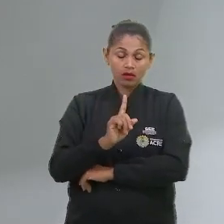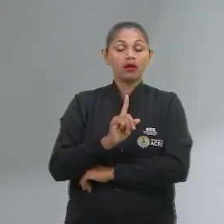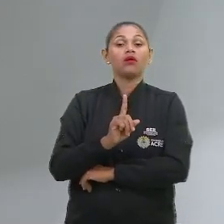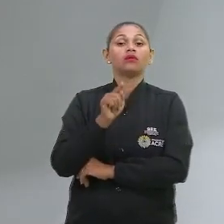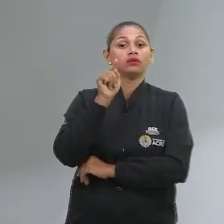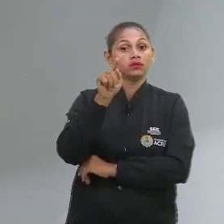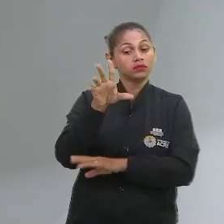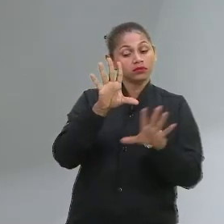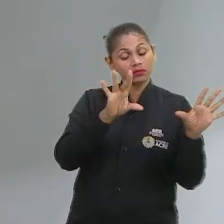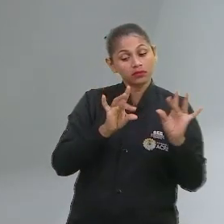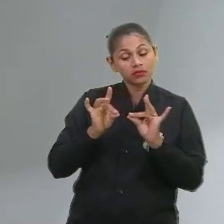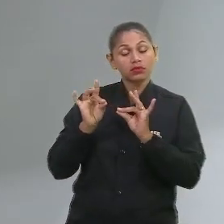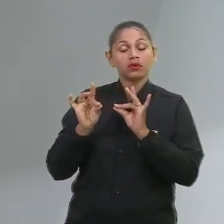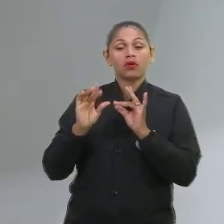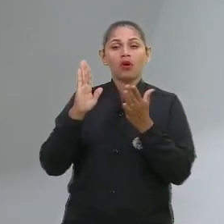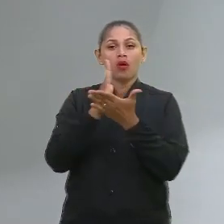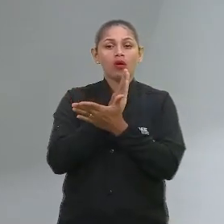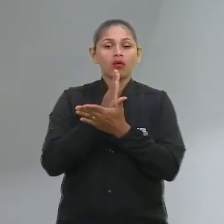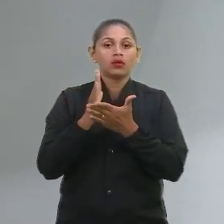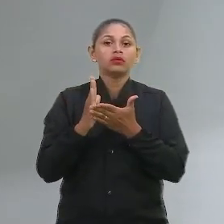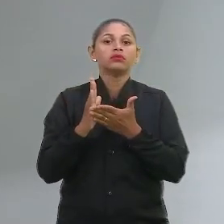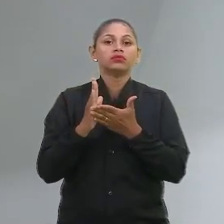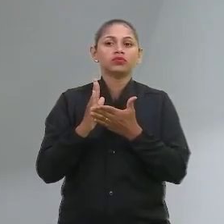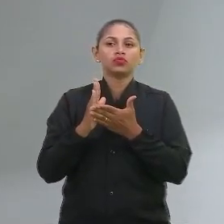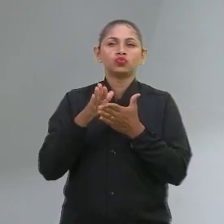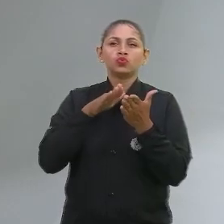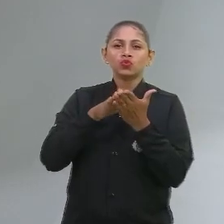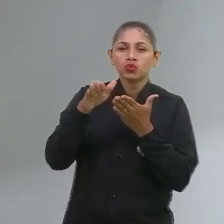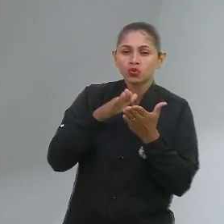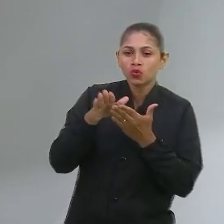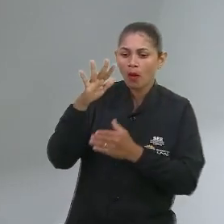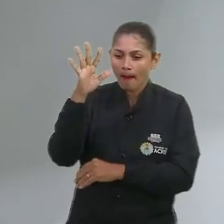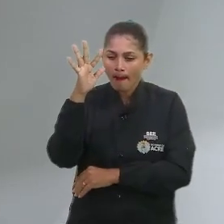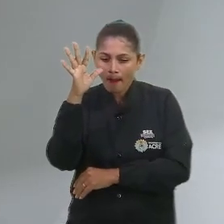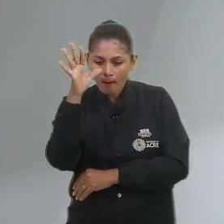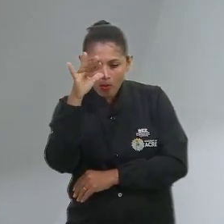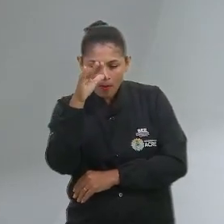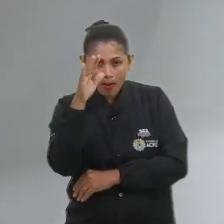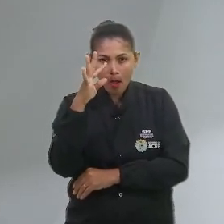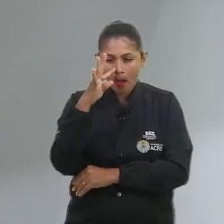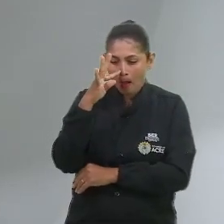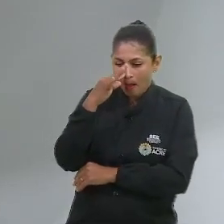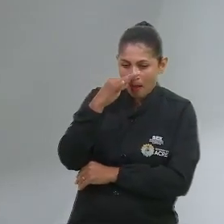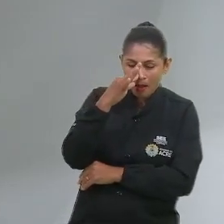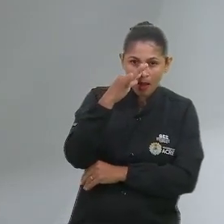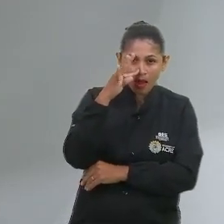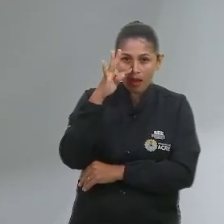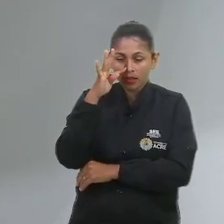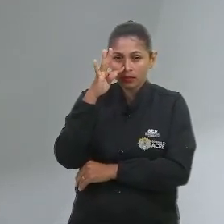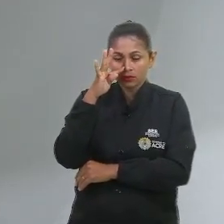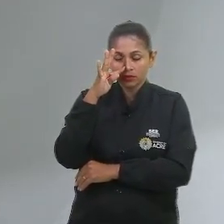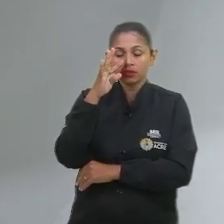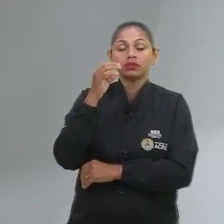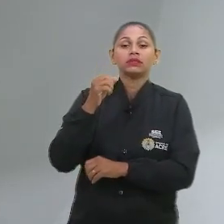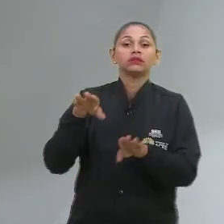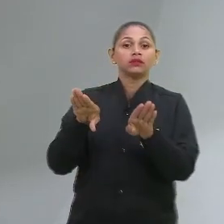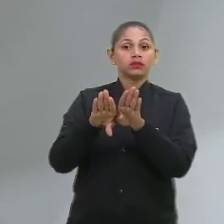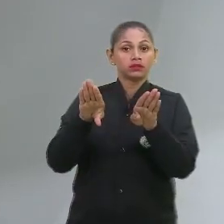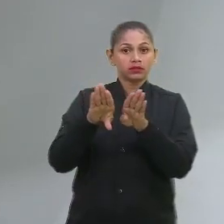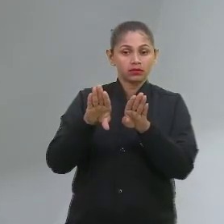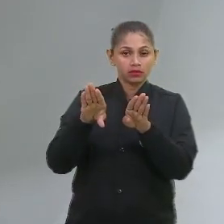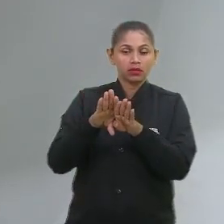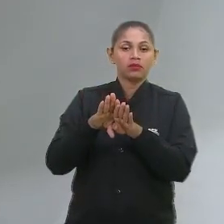sociais, trouxeram um consumidor que também é reprodutor e construtor e produtor